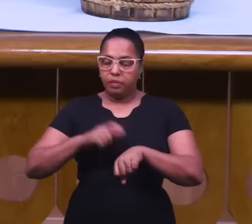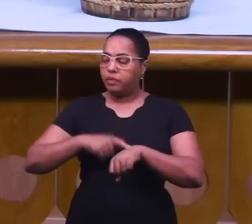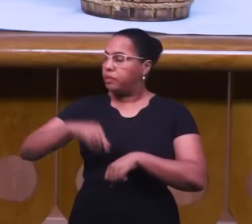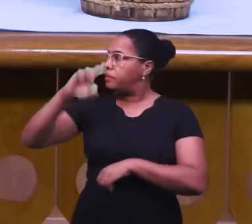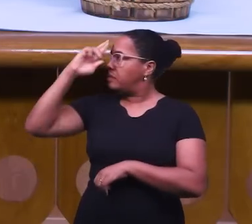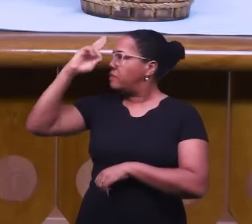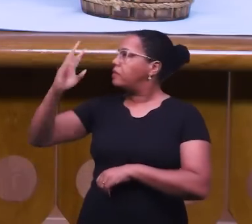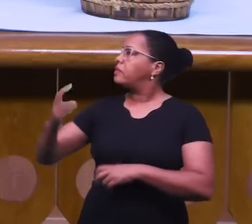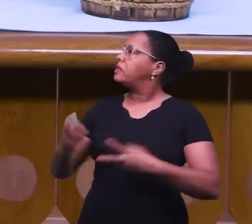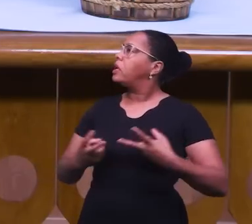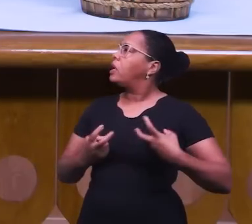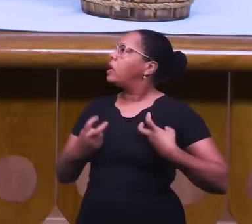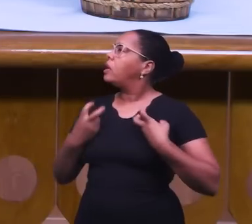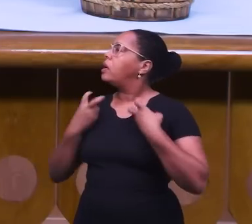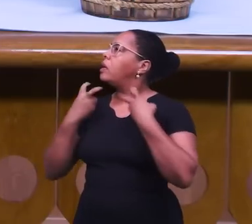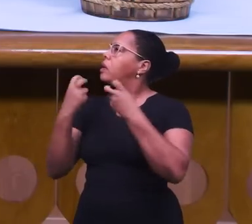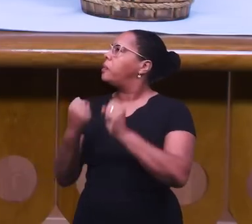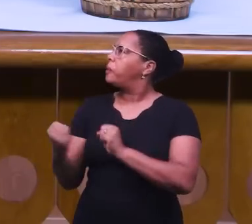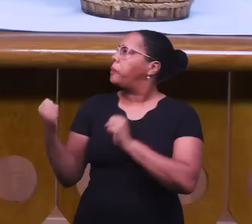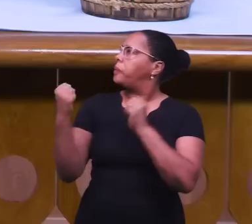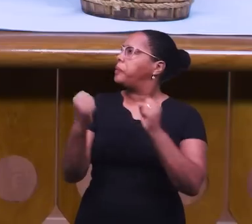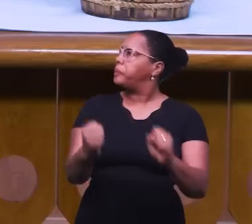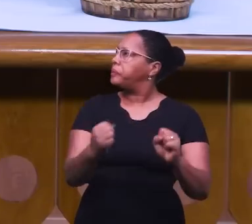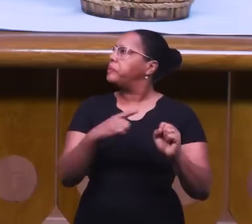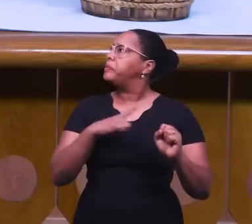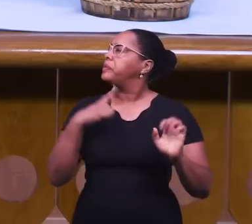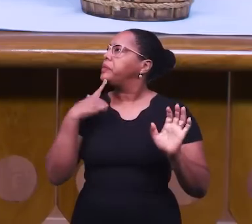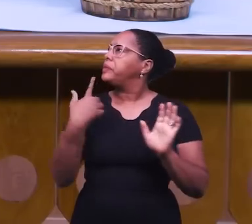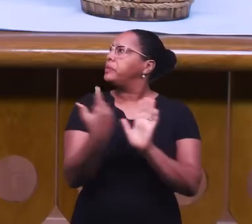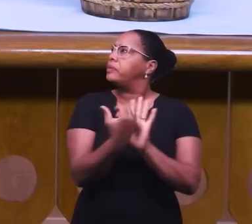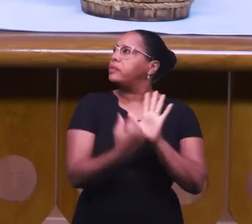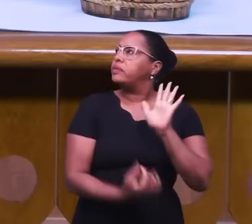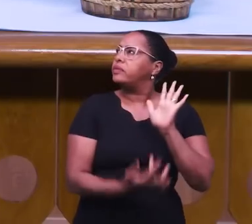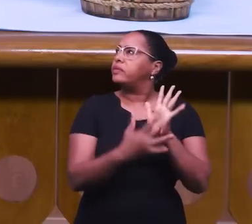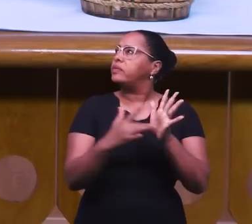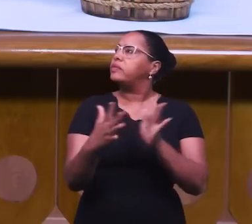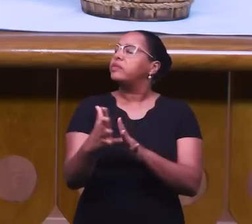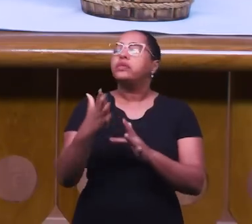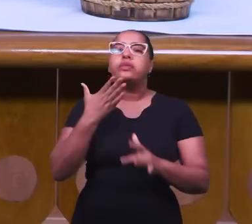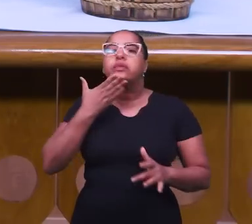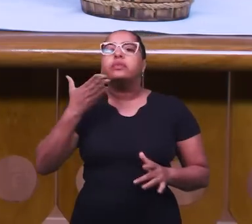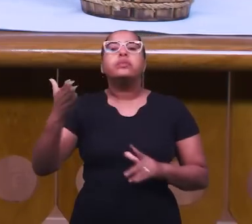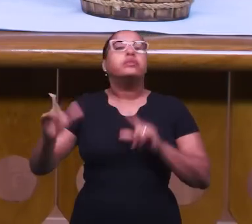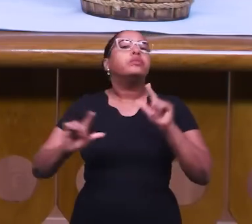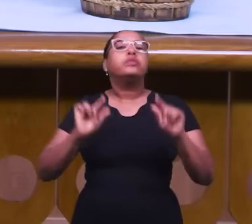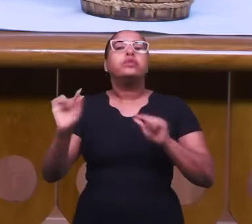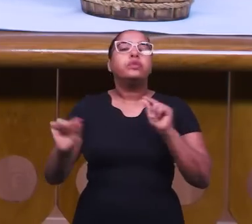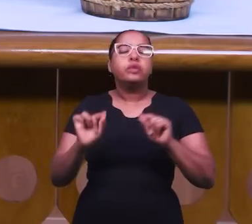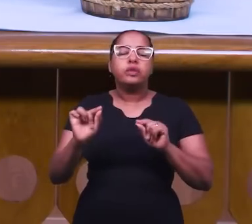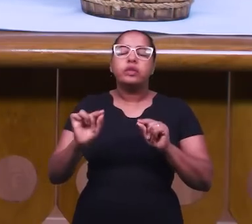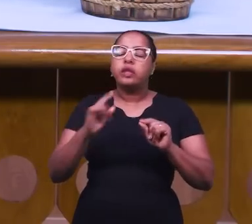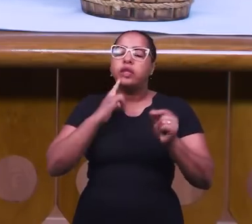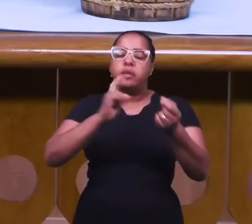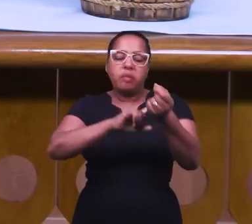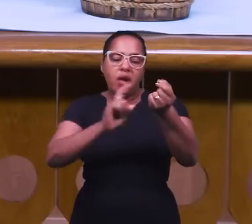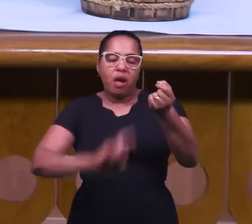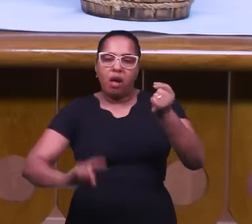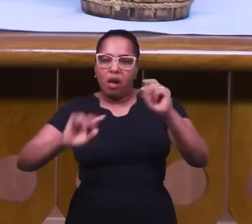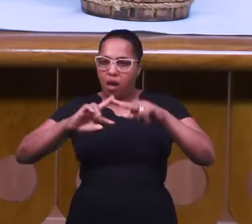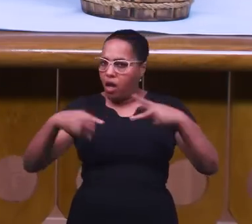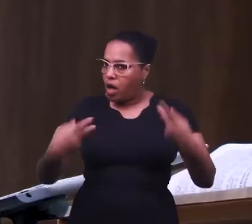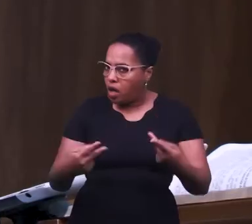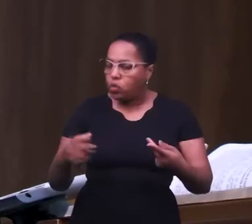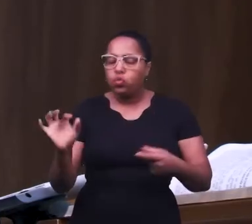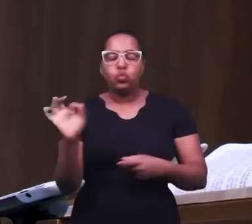eu clamo a Ti pelo poder do sangue de Jesus. Então eu estou clamando, na verdade, não é por um sangue biológico,